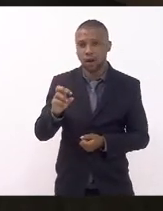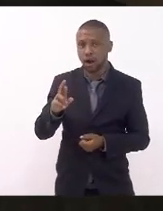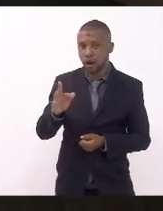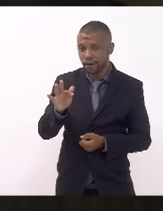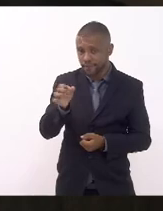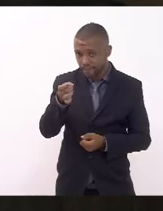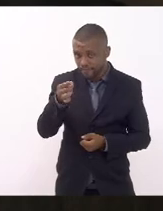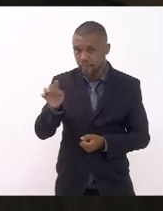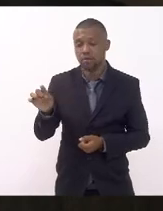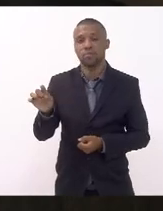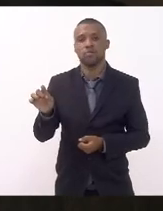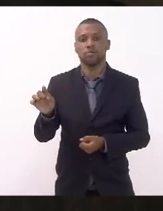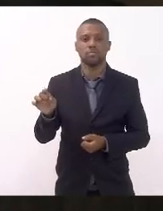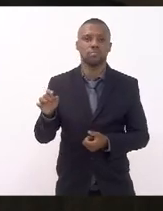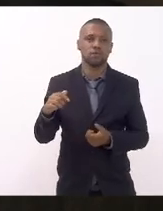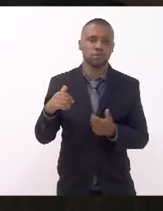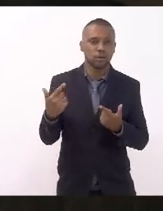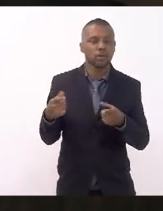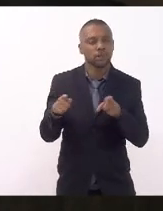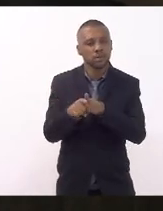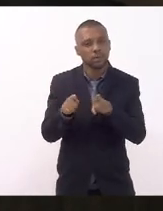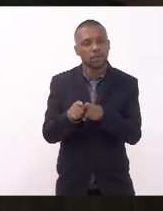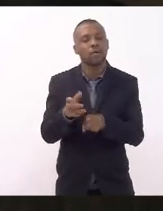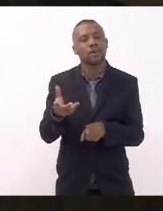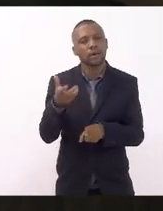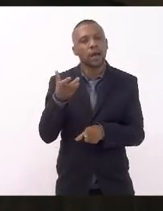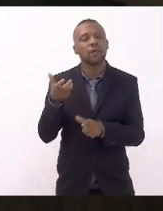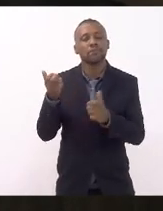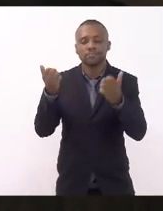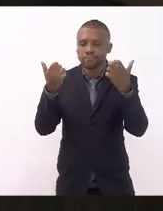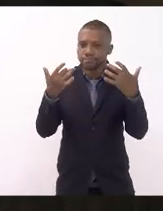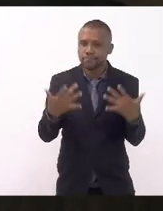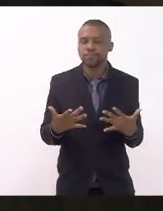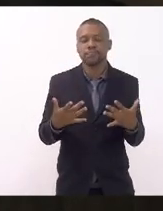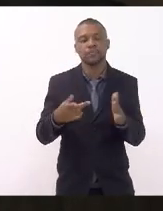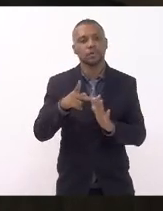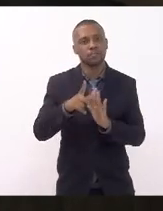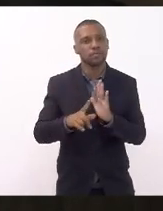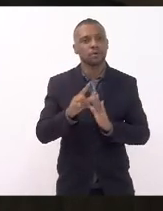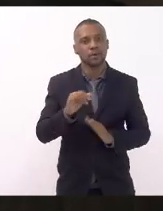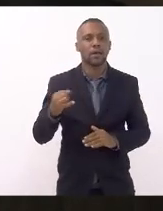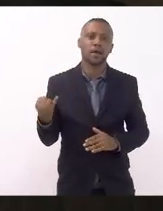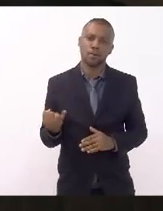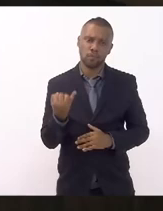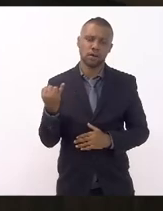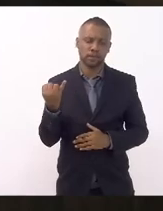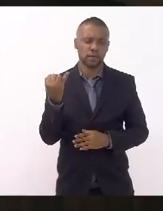Portanto, quero aqui destacar a importância desse projeto, destacar também que